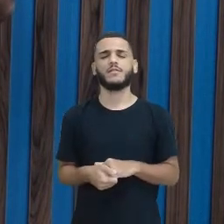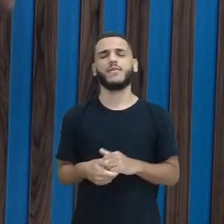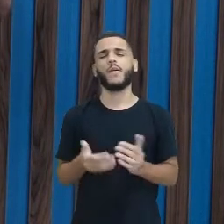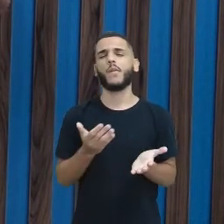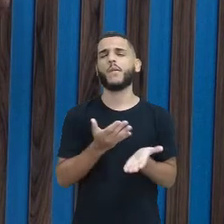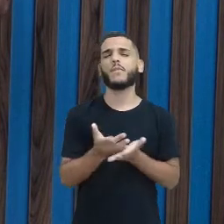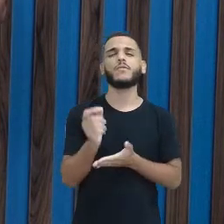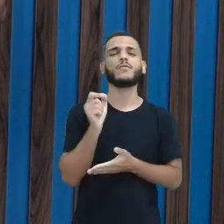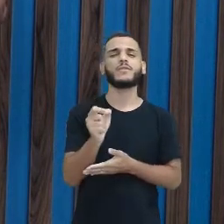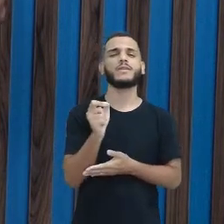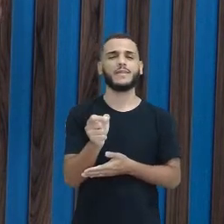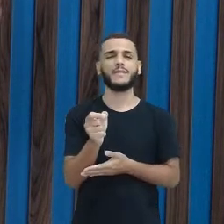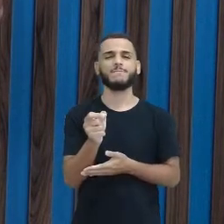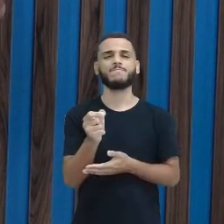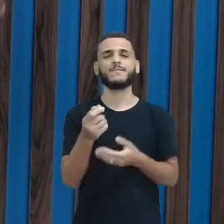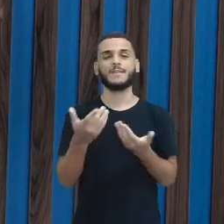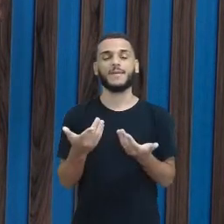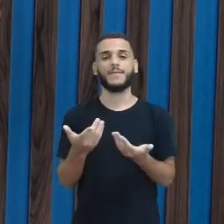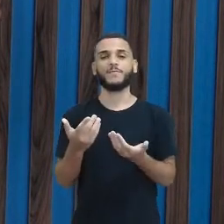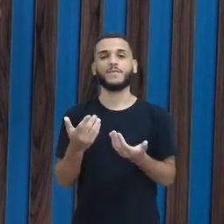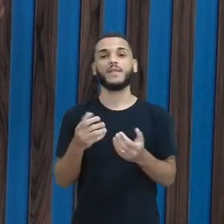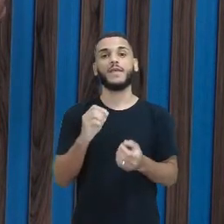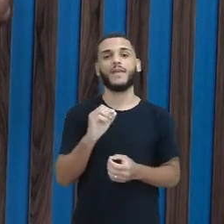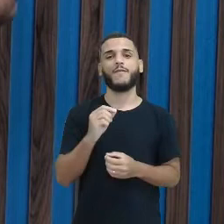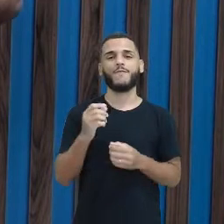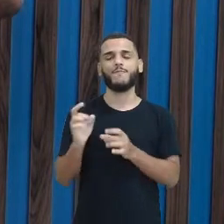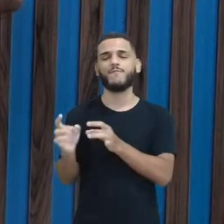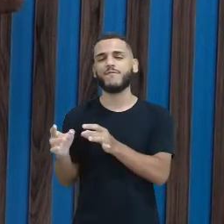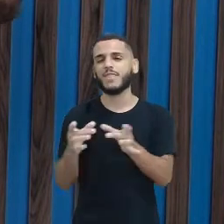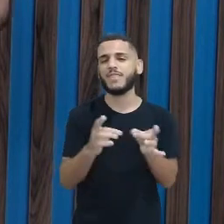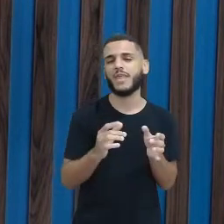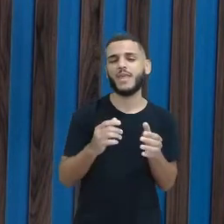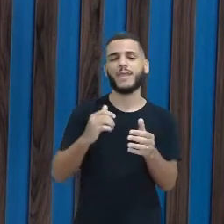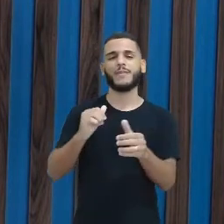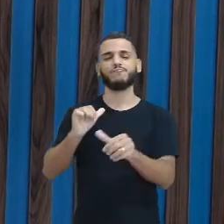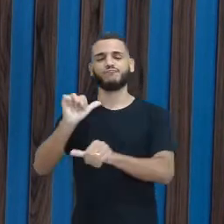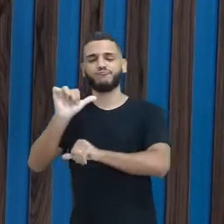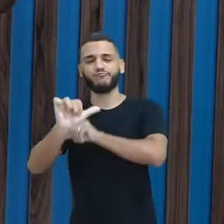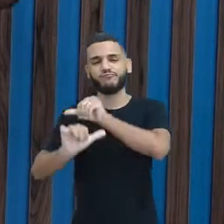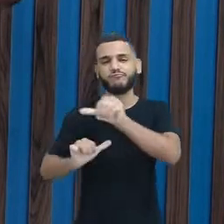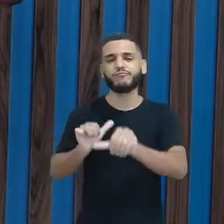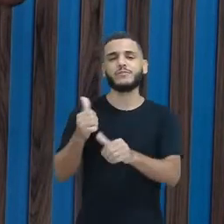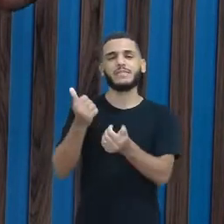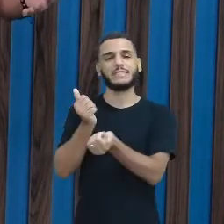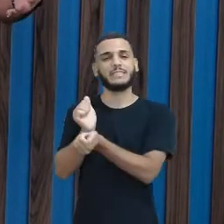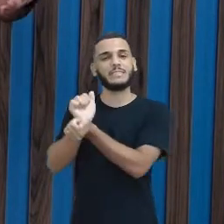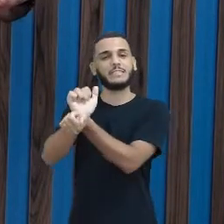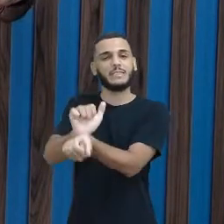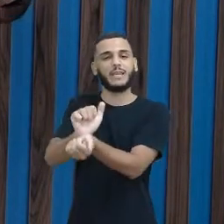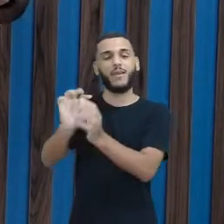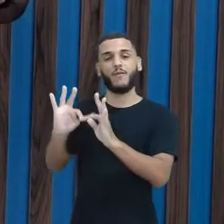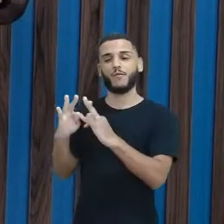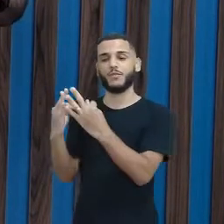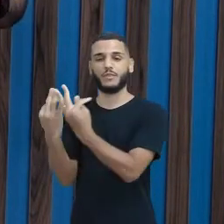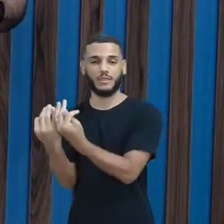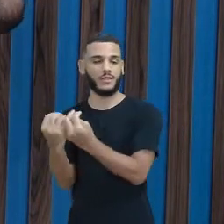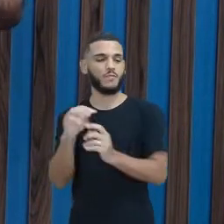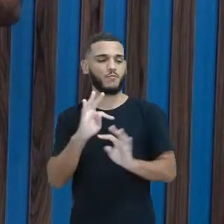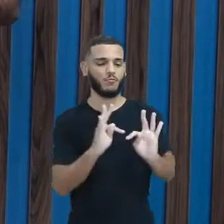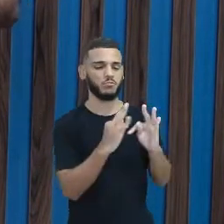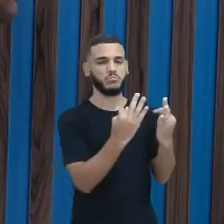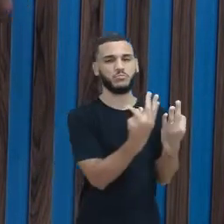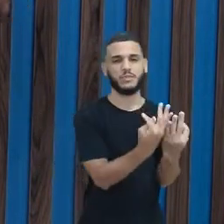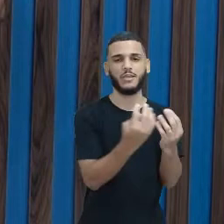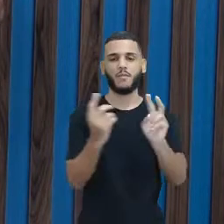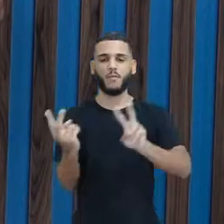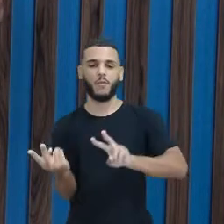a trocar escravos, né, de algumas tribos com outras tribos, né,